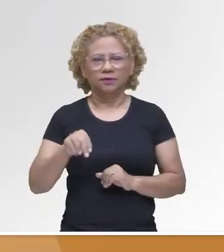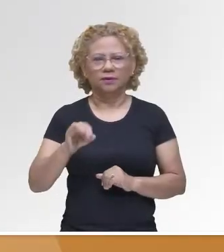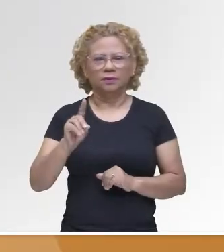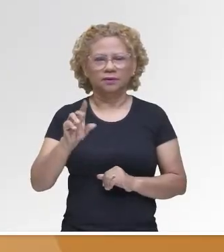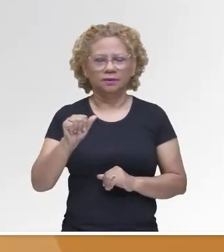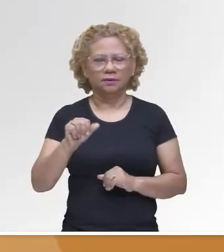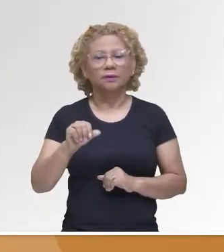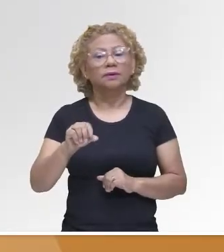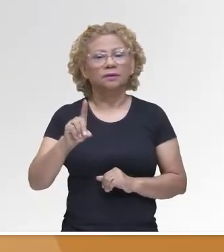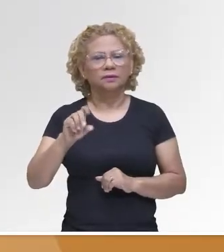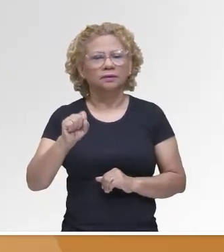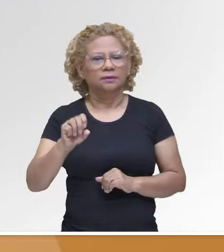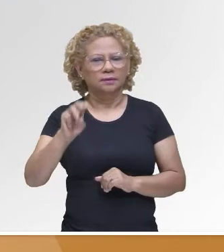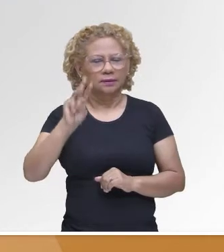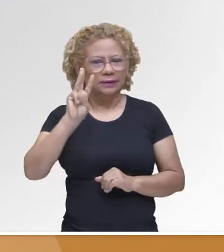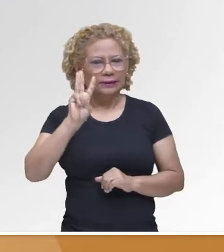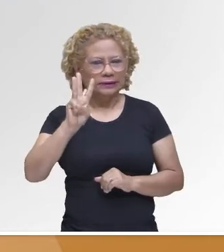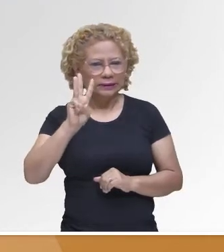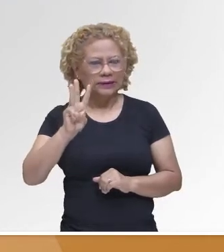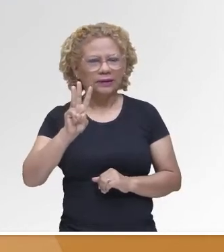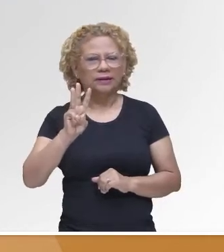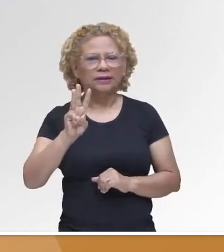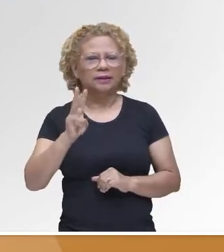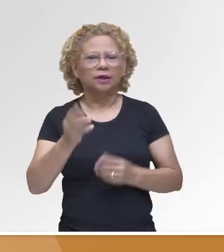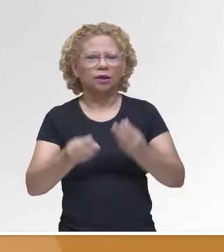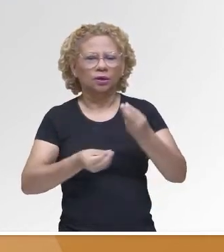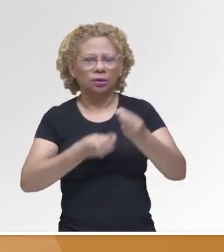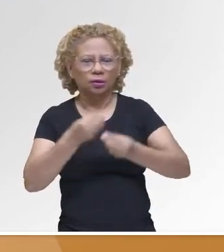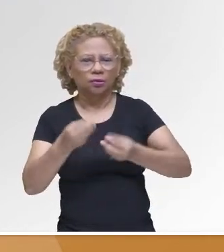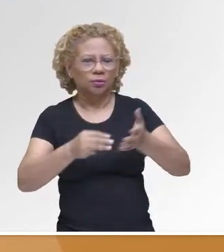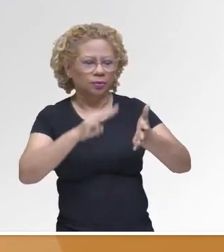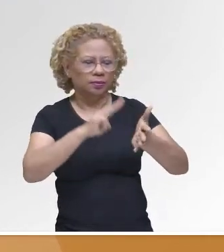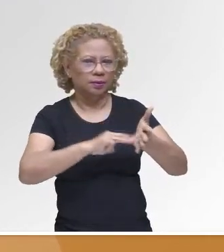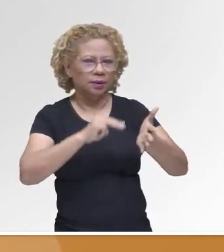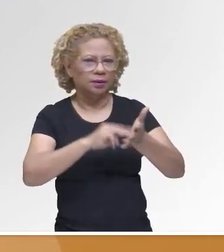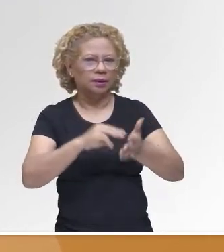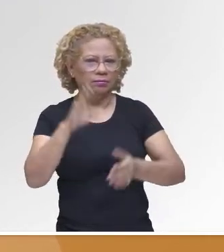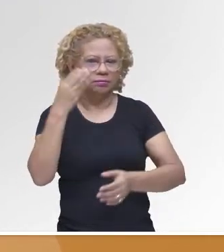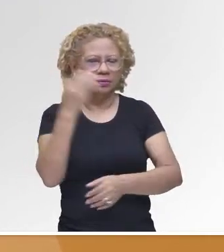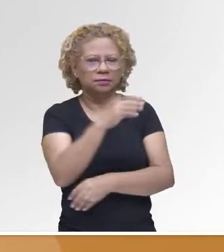Unidade 3. A questão do método nas ciências da natureza.